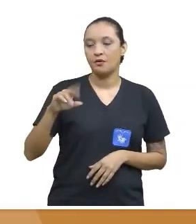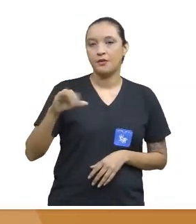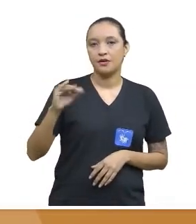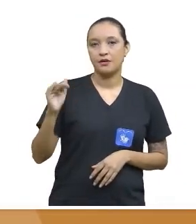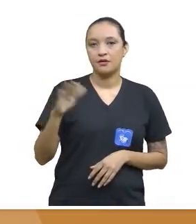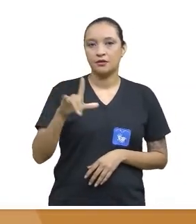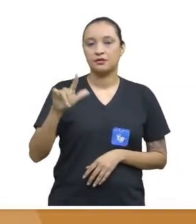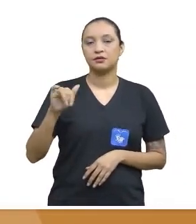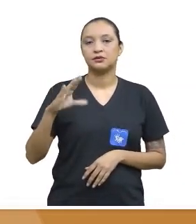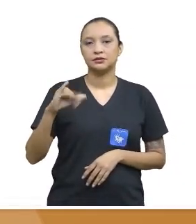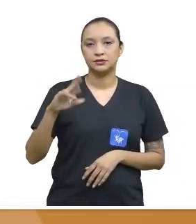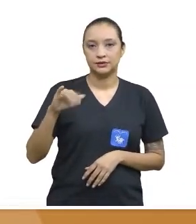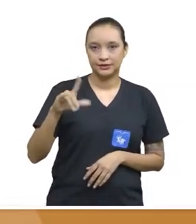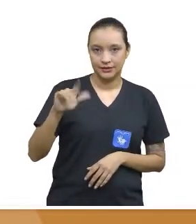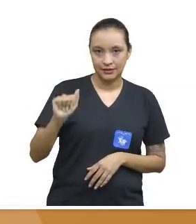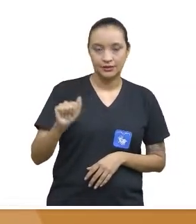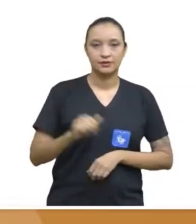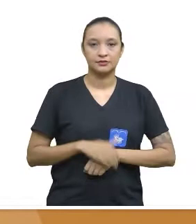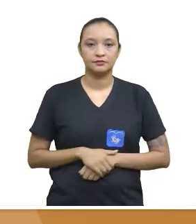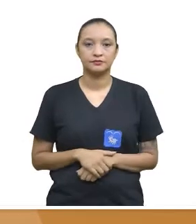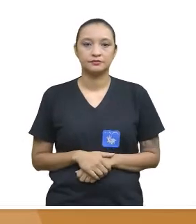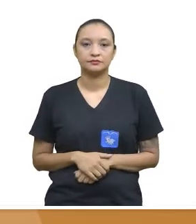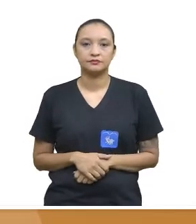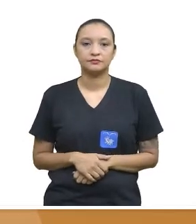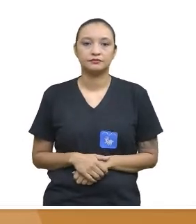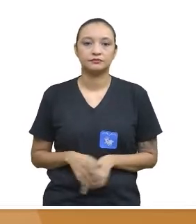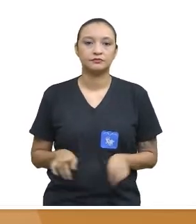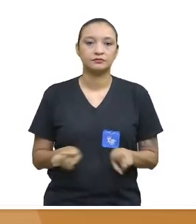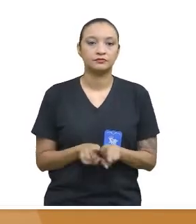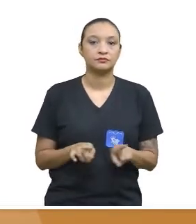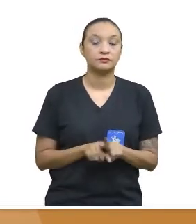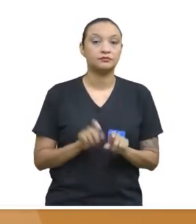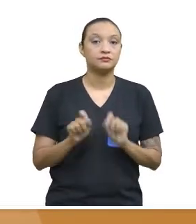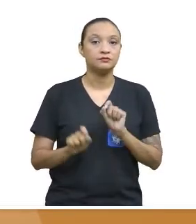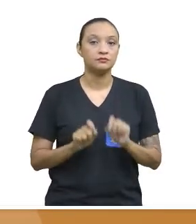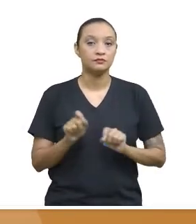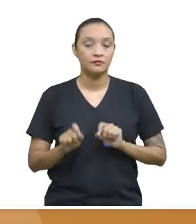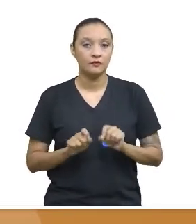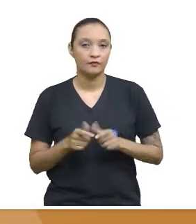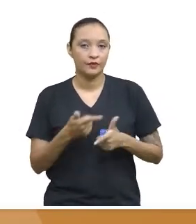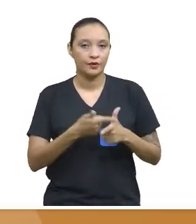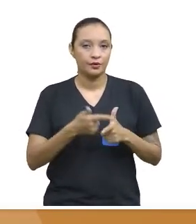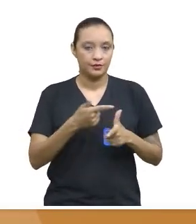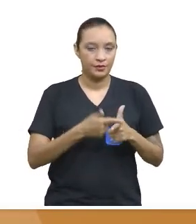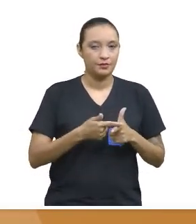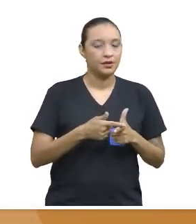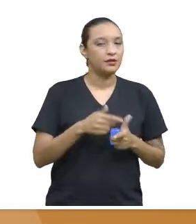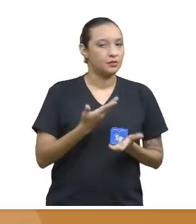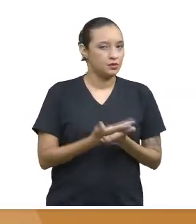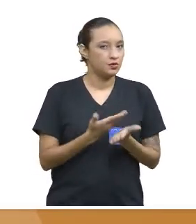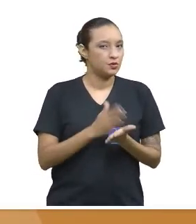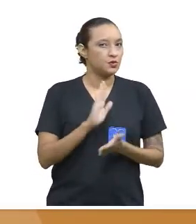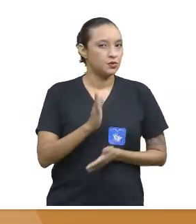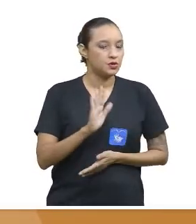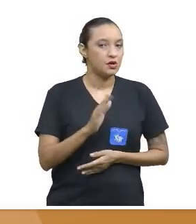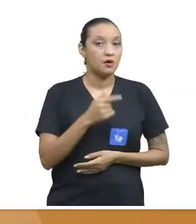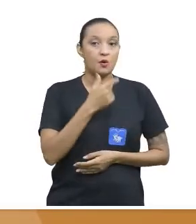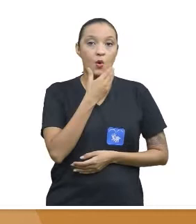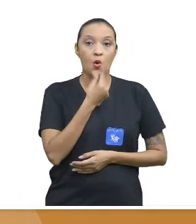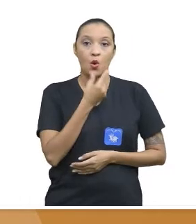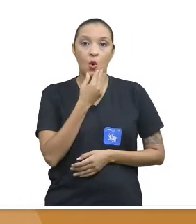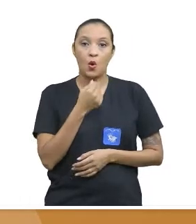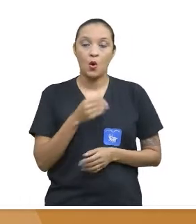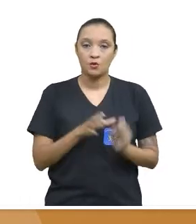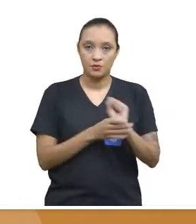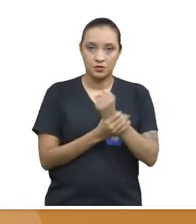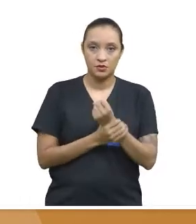muito grande. O atentado na Rua Toneleiro, né, nós vimos ontem, quando o seu guarda-costas pessoal atenta